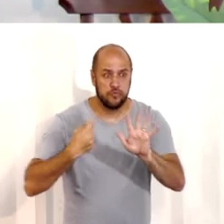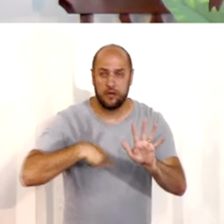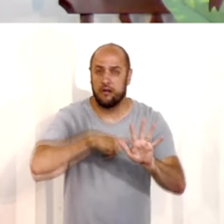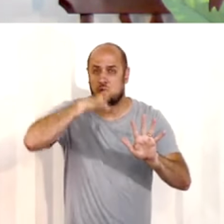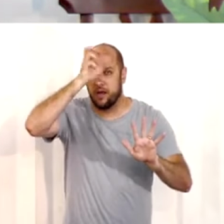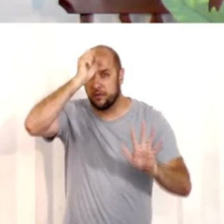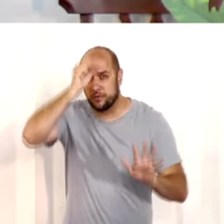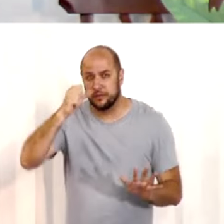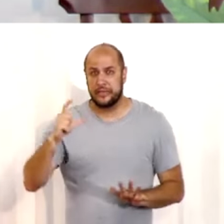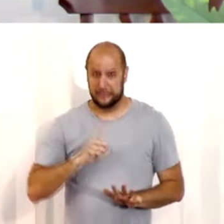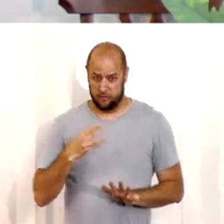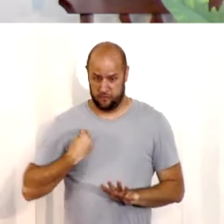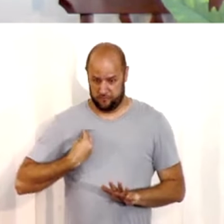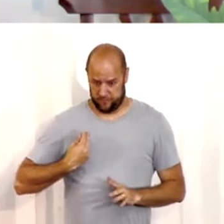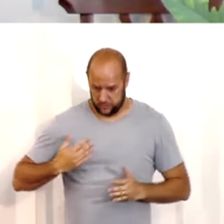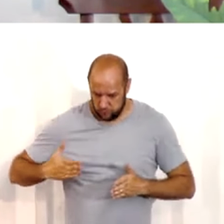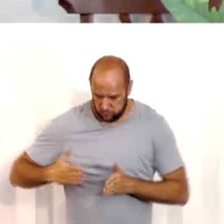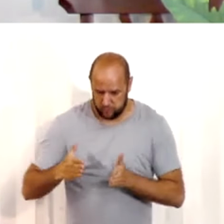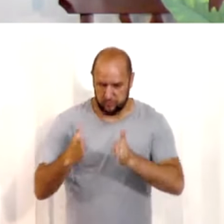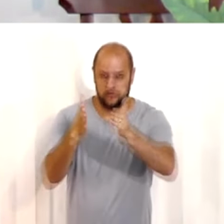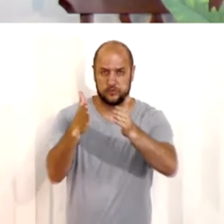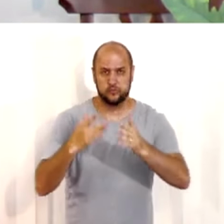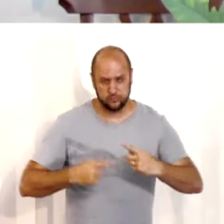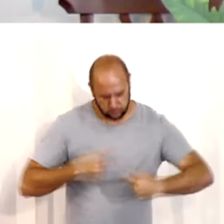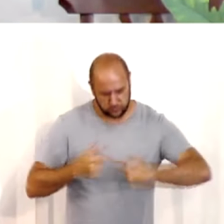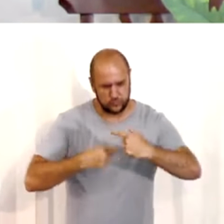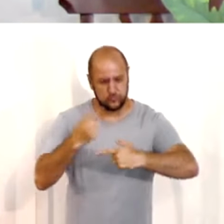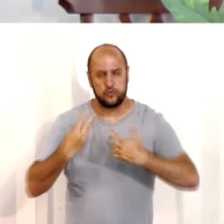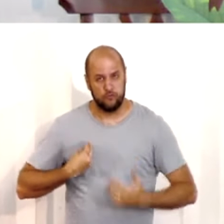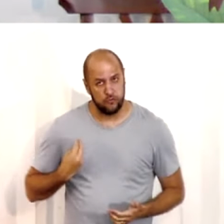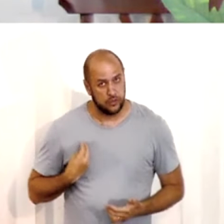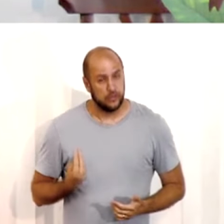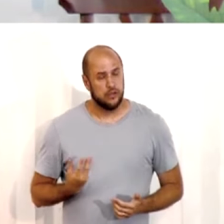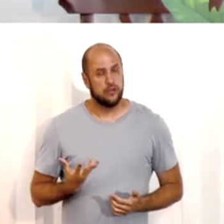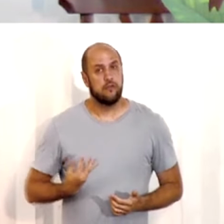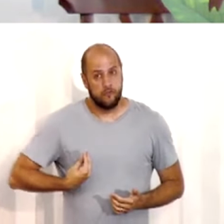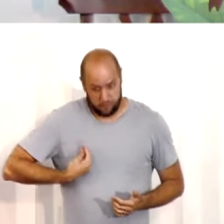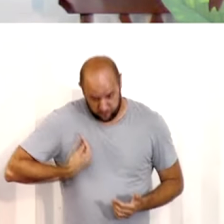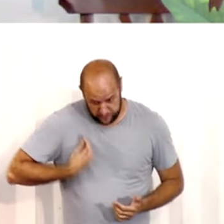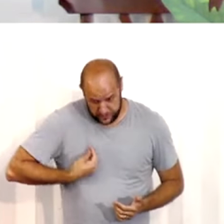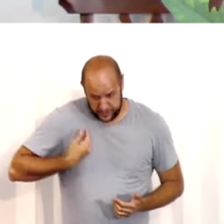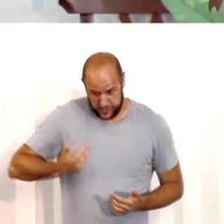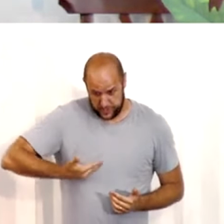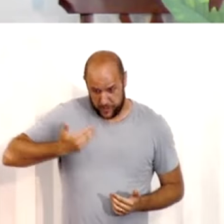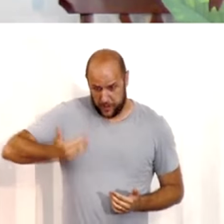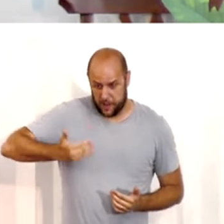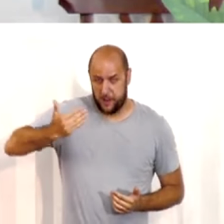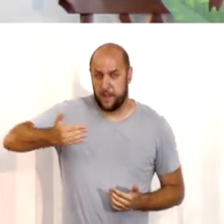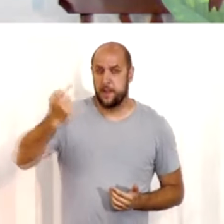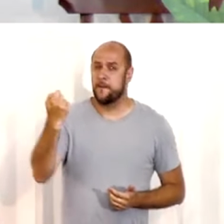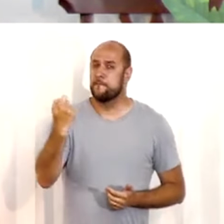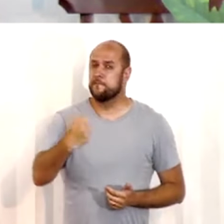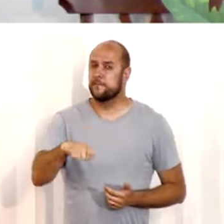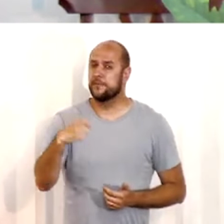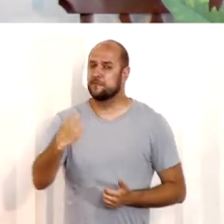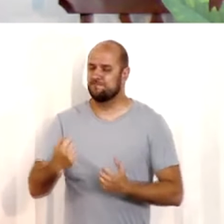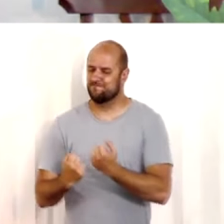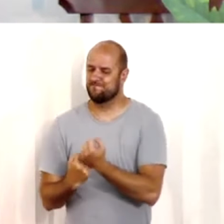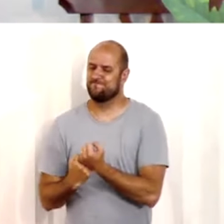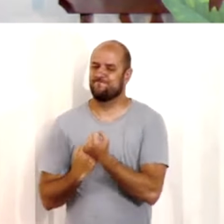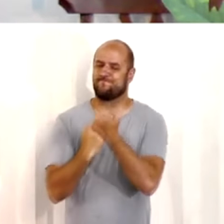carreira proposta, existe uma caminhada sugerida, e essa caminhada precisa de suporte,